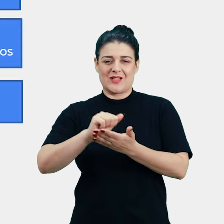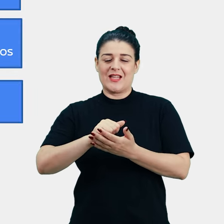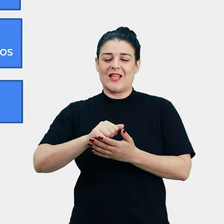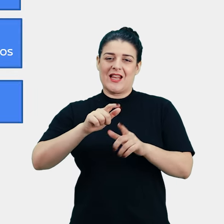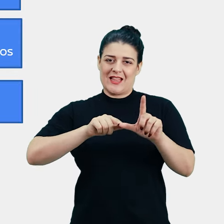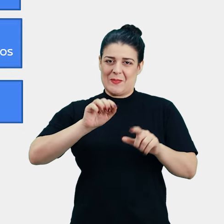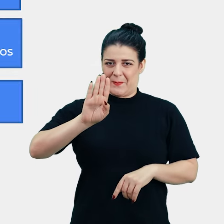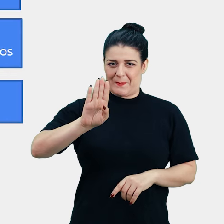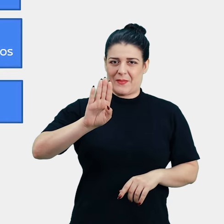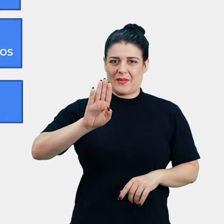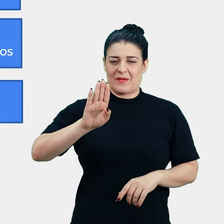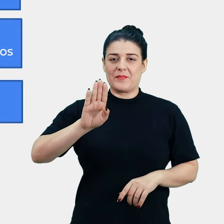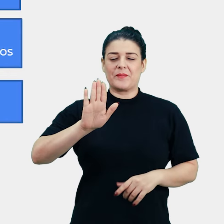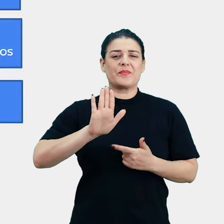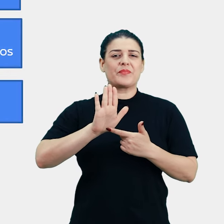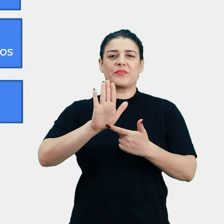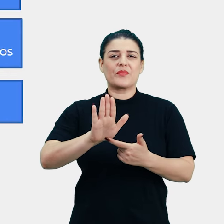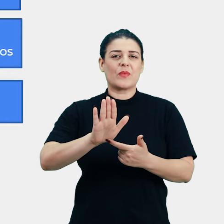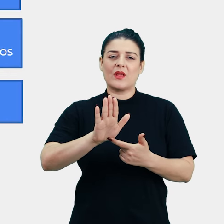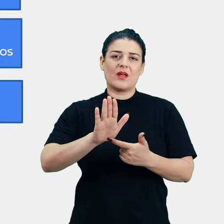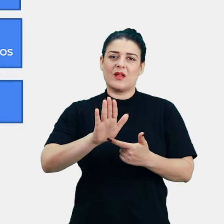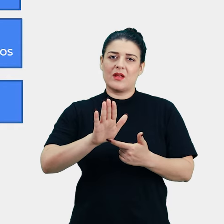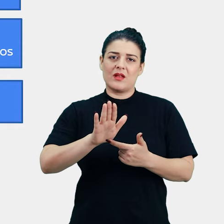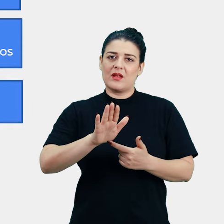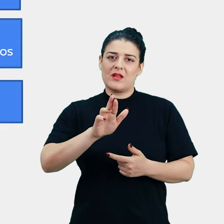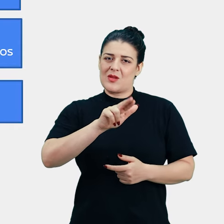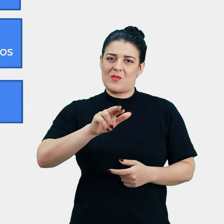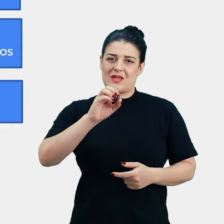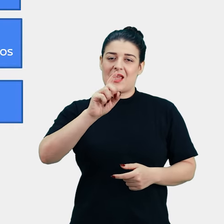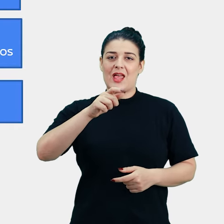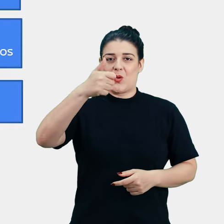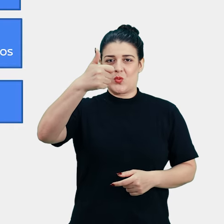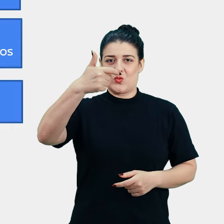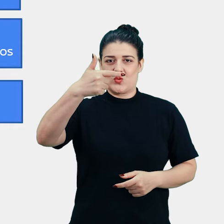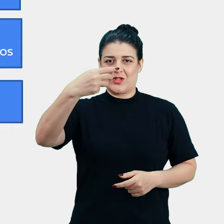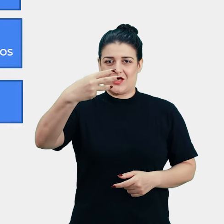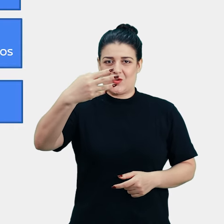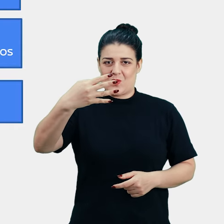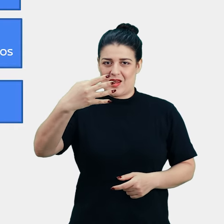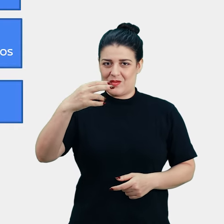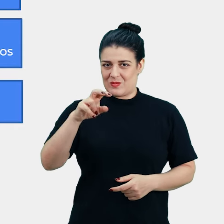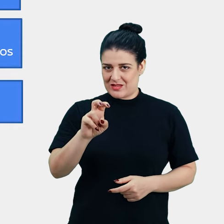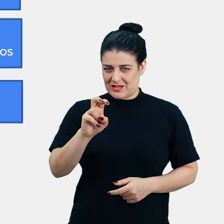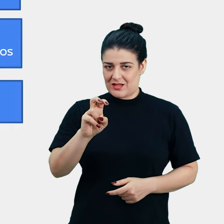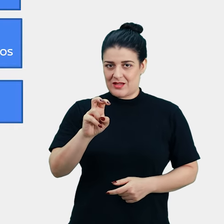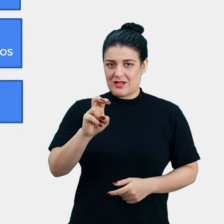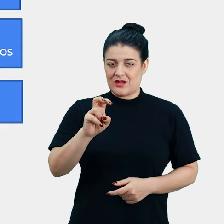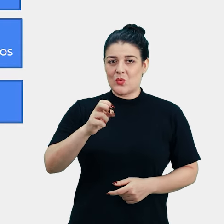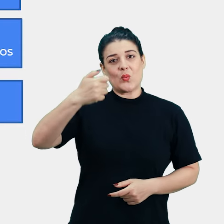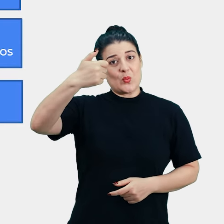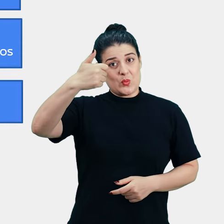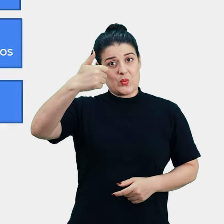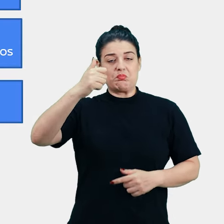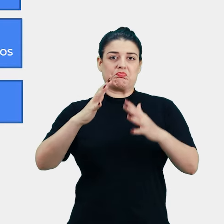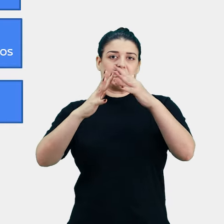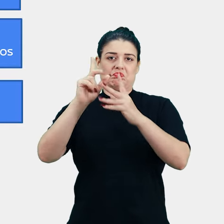B, aqui ele não chama mais começando de zero, ele fala nível 1, 2, 3, 4 e 5, tá? O nível 1 é quando